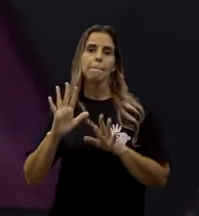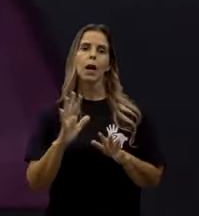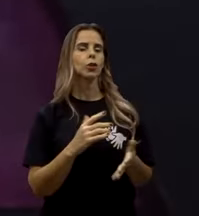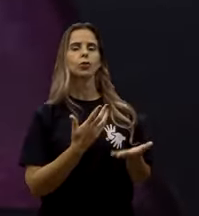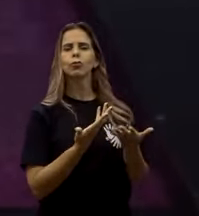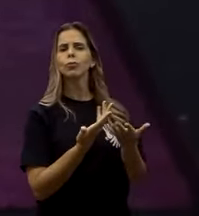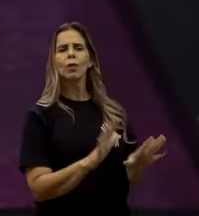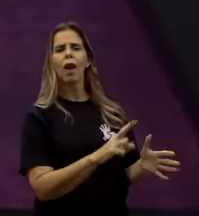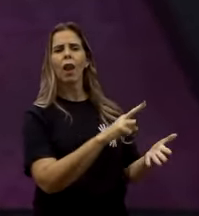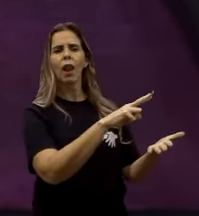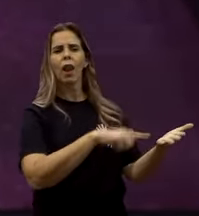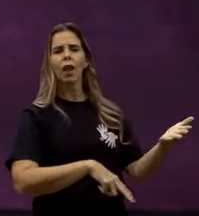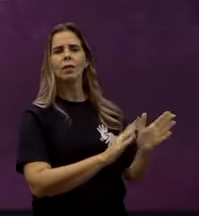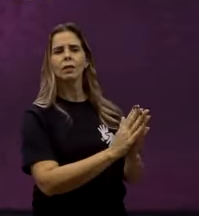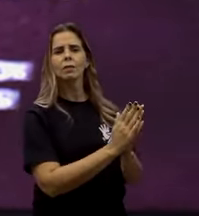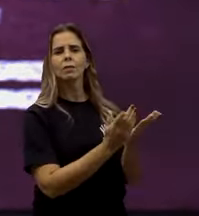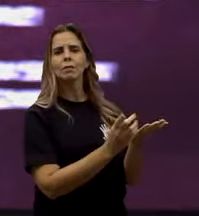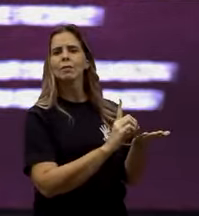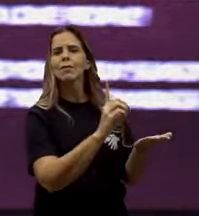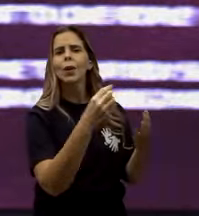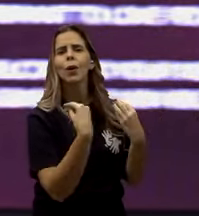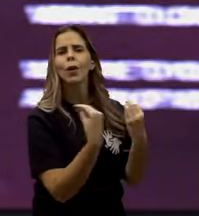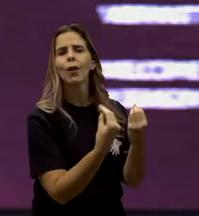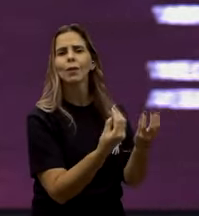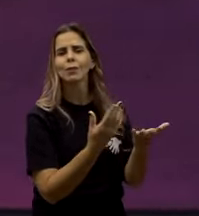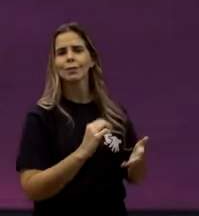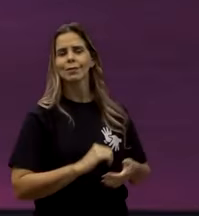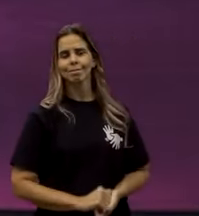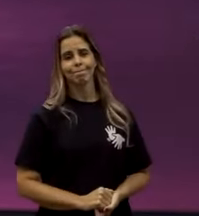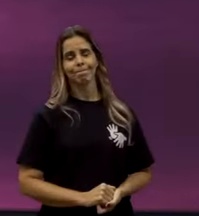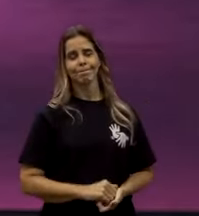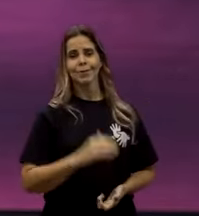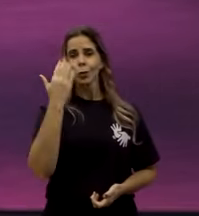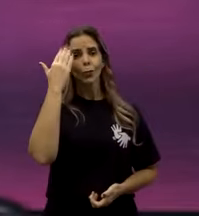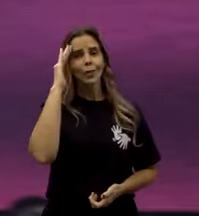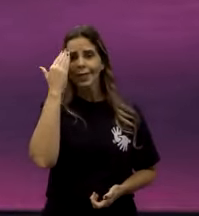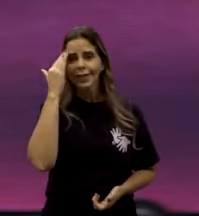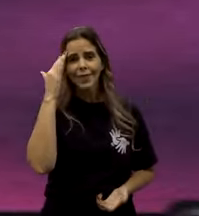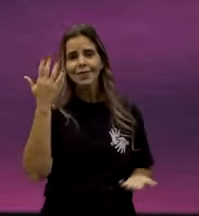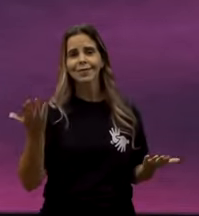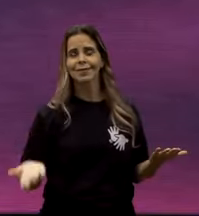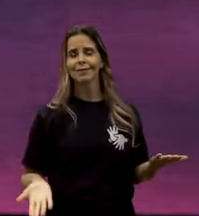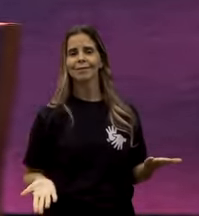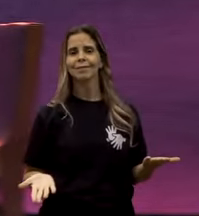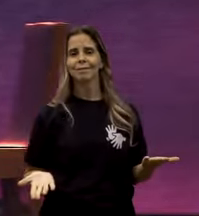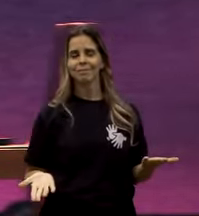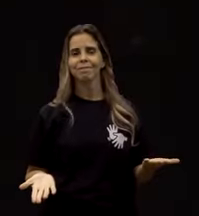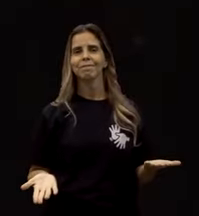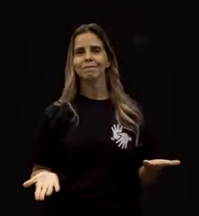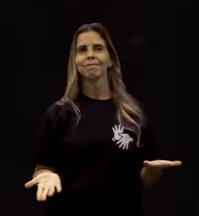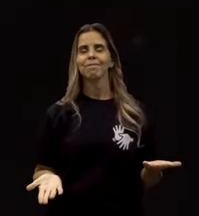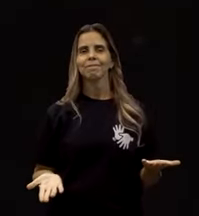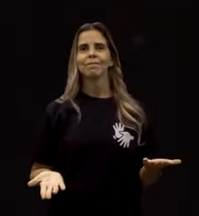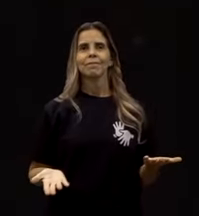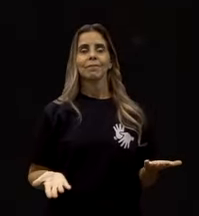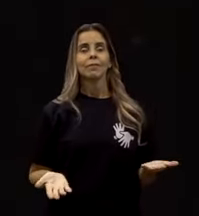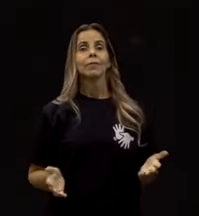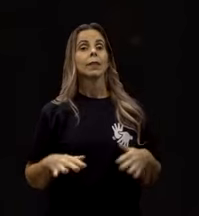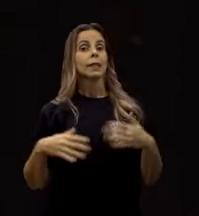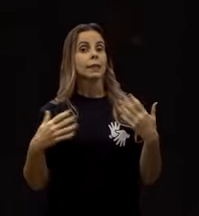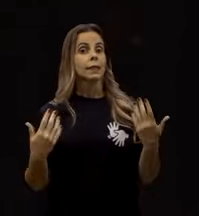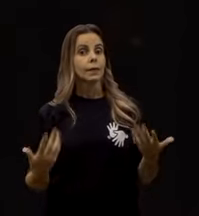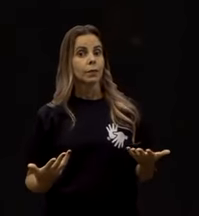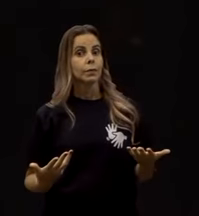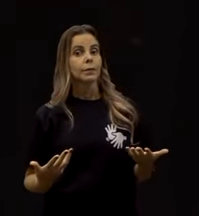mistério tchui Flow entendeu nada bebê então ou seja